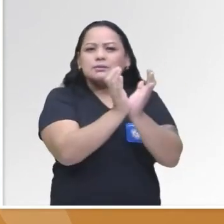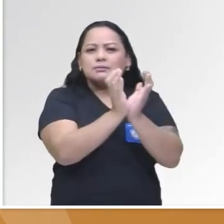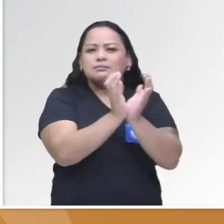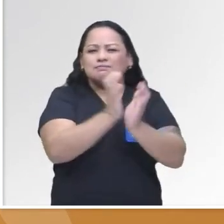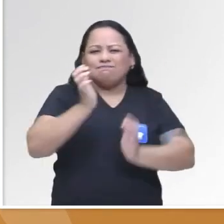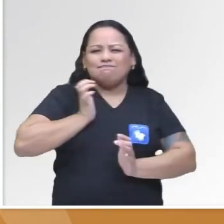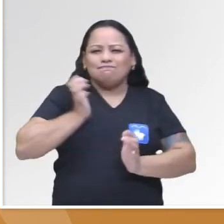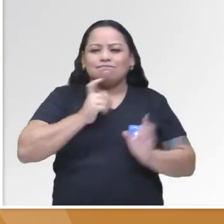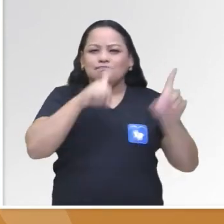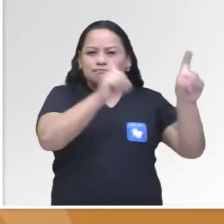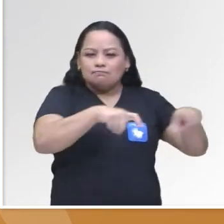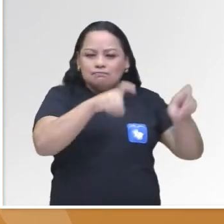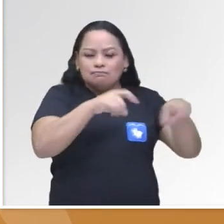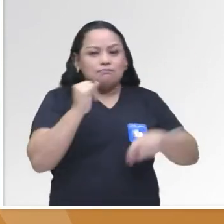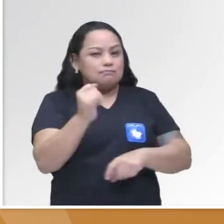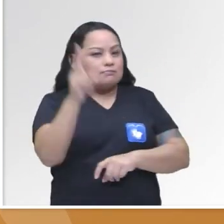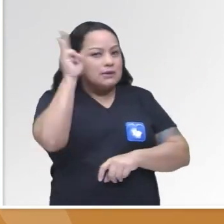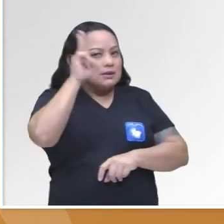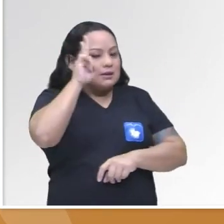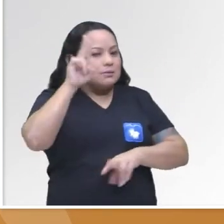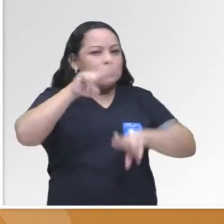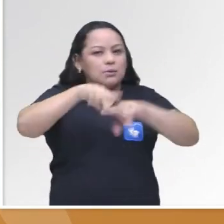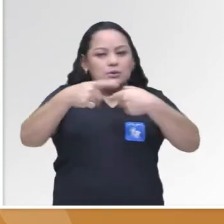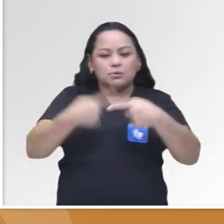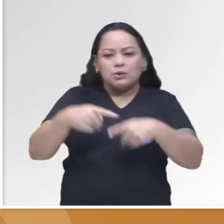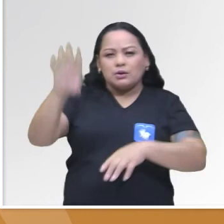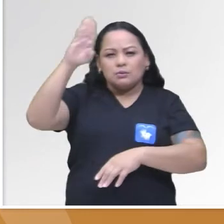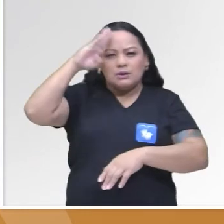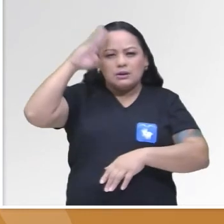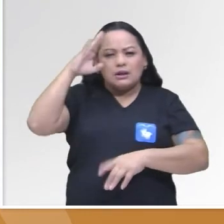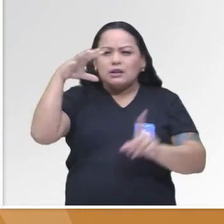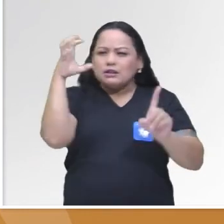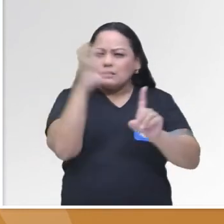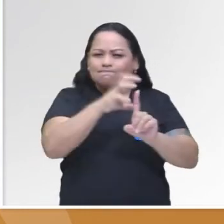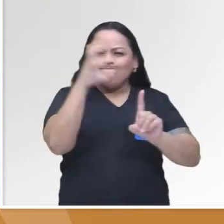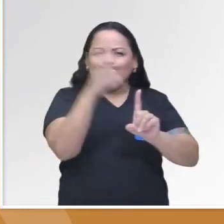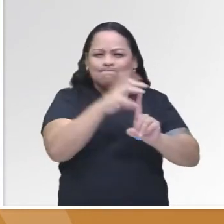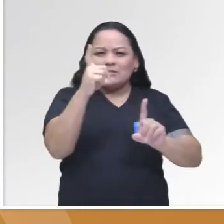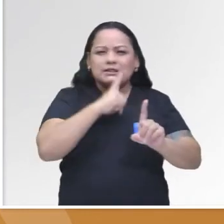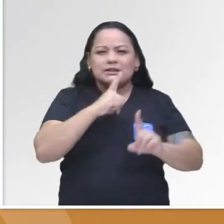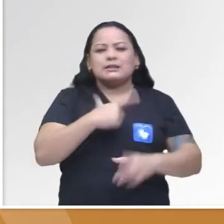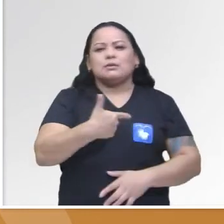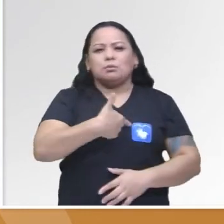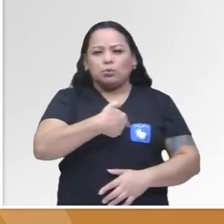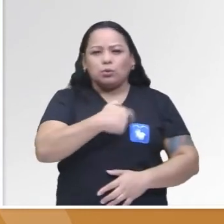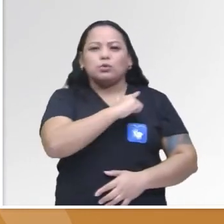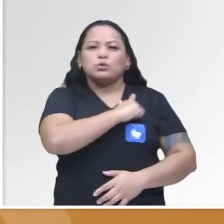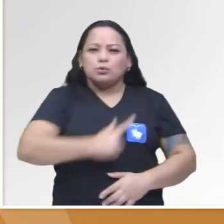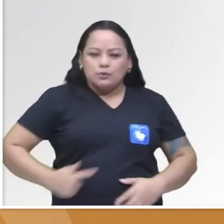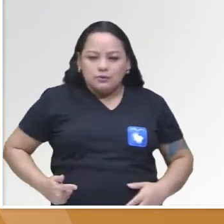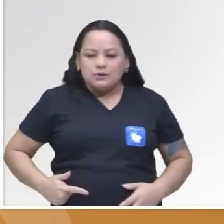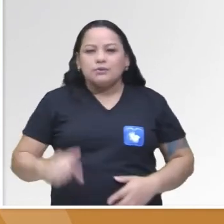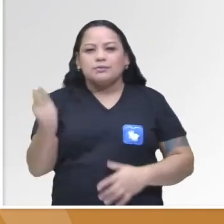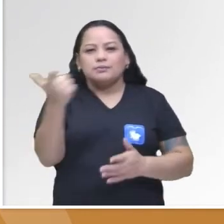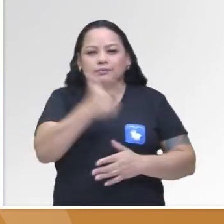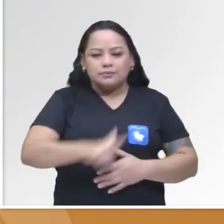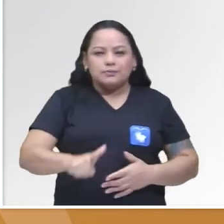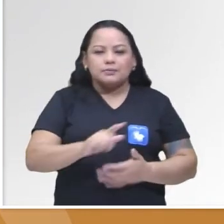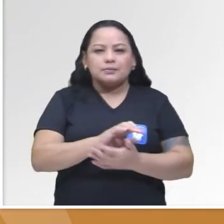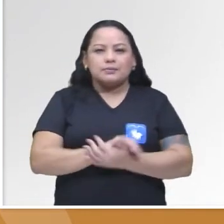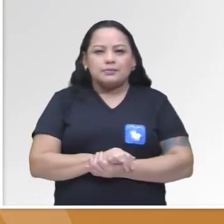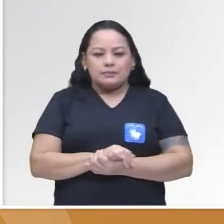disso. É por isso que os militares vão ter tanta influência no governo de Getúlio Vargas. Continuando.